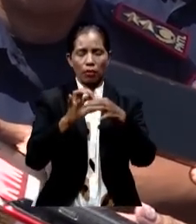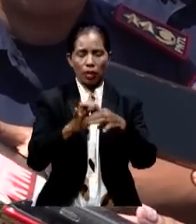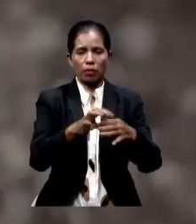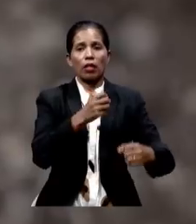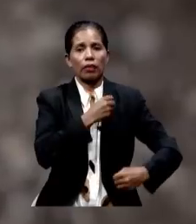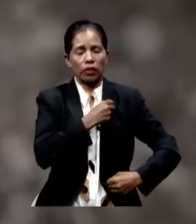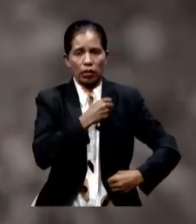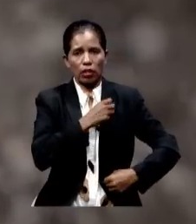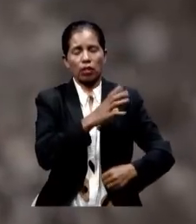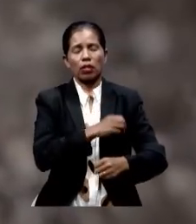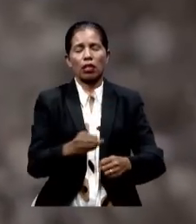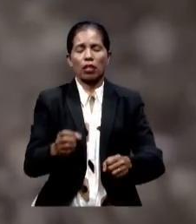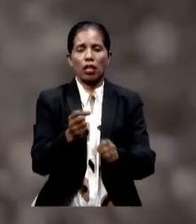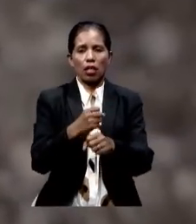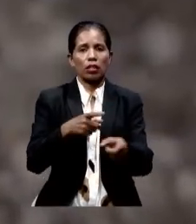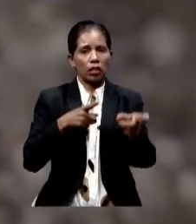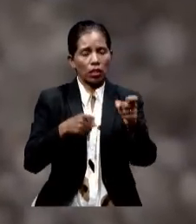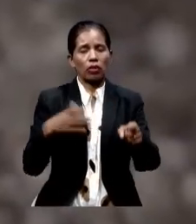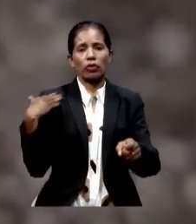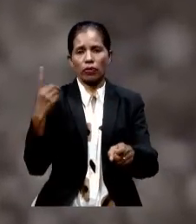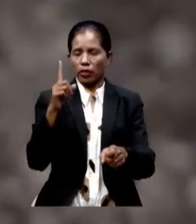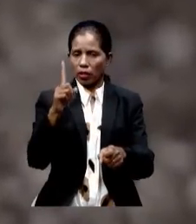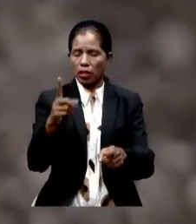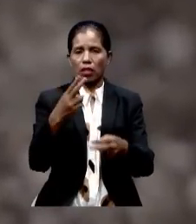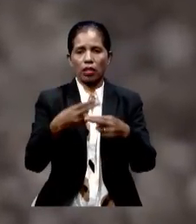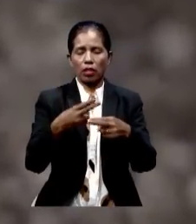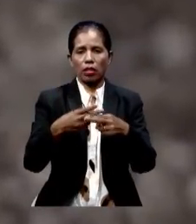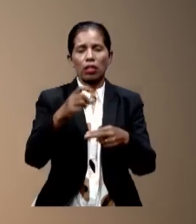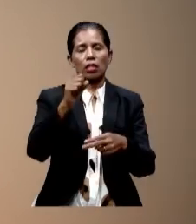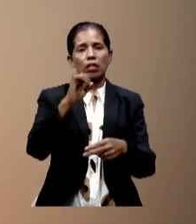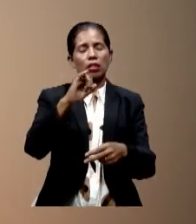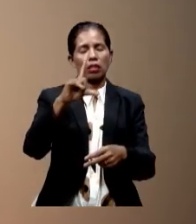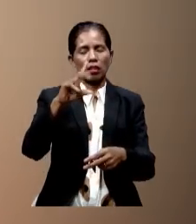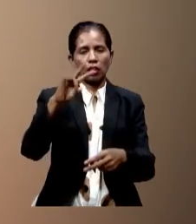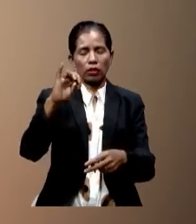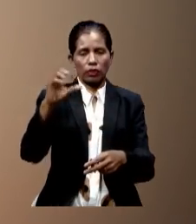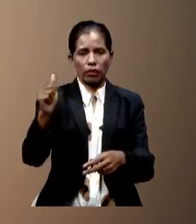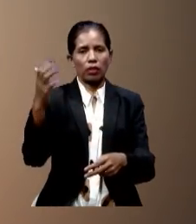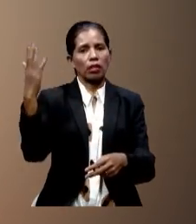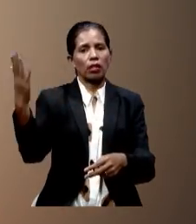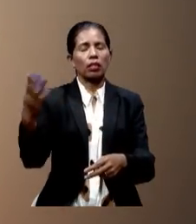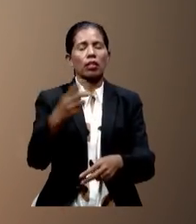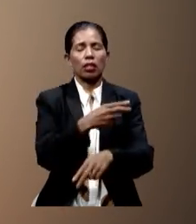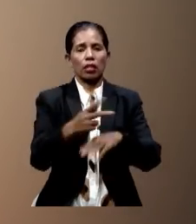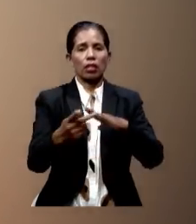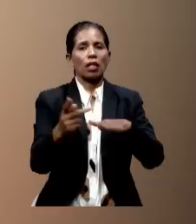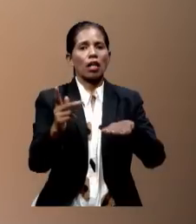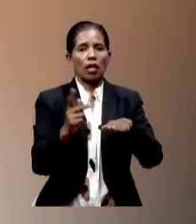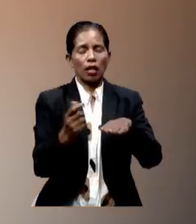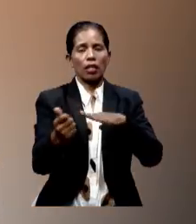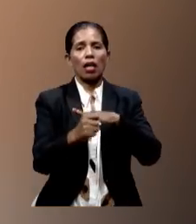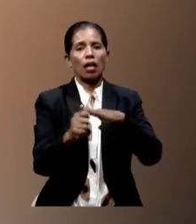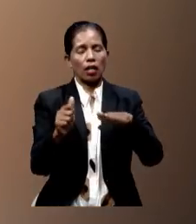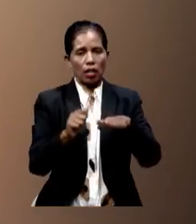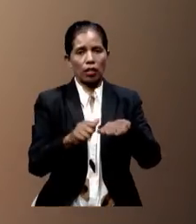FFDTL nebe desconfia tiro jovem ida Honaran Silvio da Costa Araújo e aquele parte caro e a município